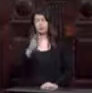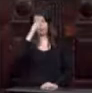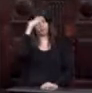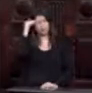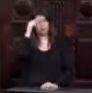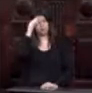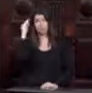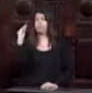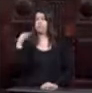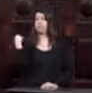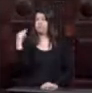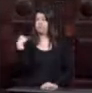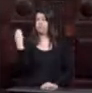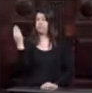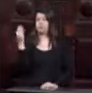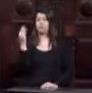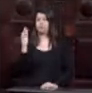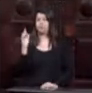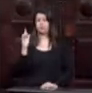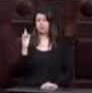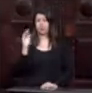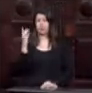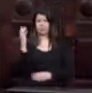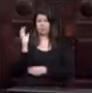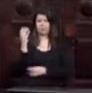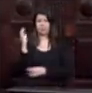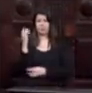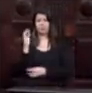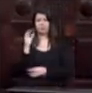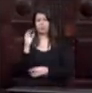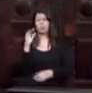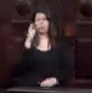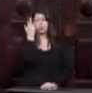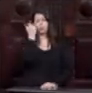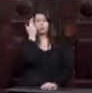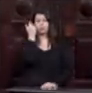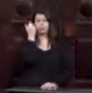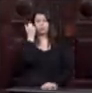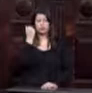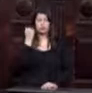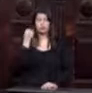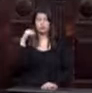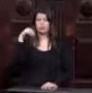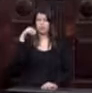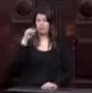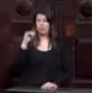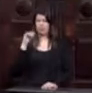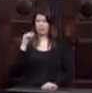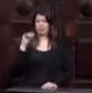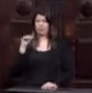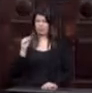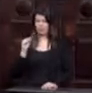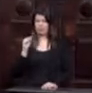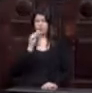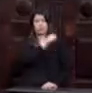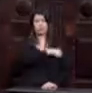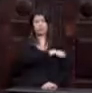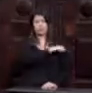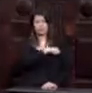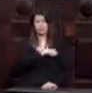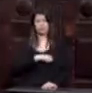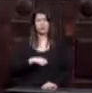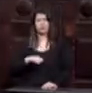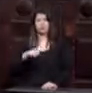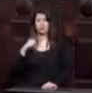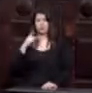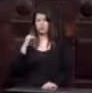Bolsonaro, Marta, Geraldo, Zeidan, Eliomar, Malafaia, enfermeira Rejane,